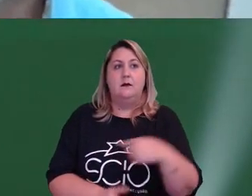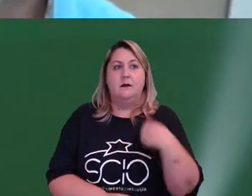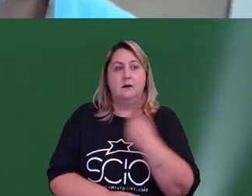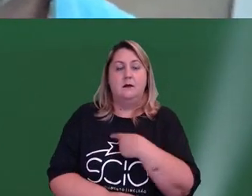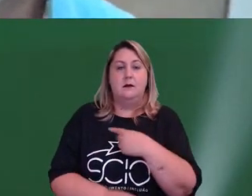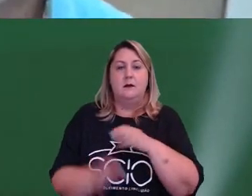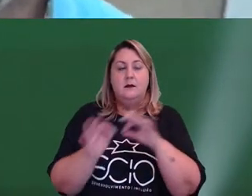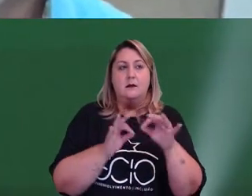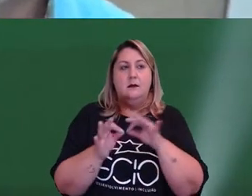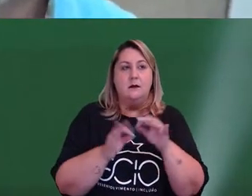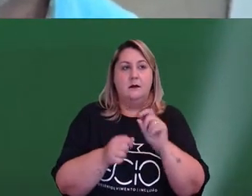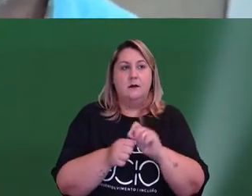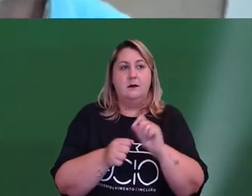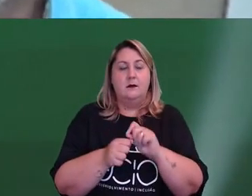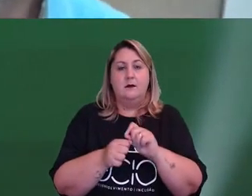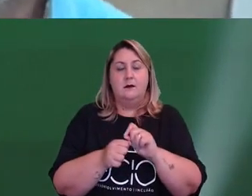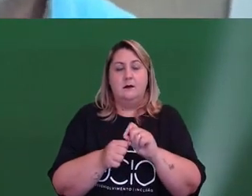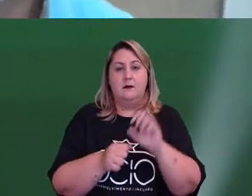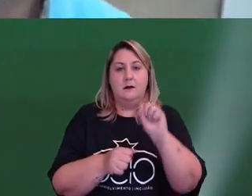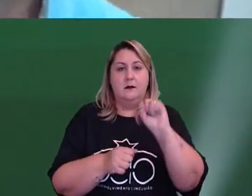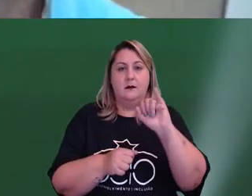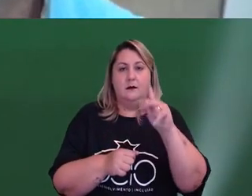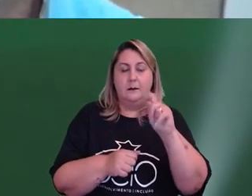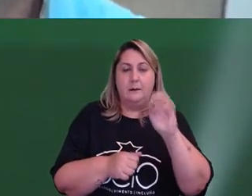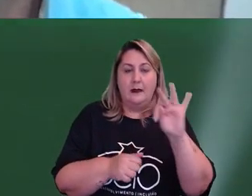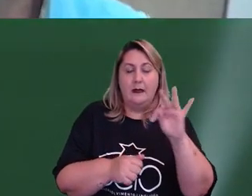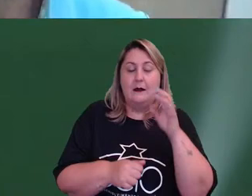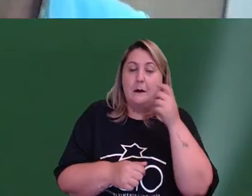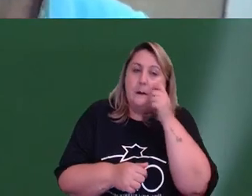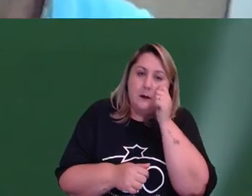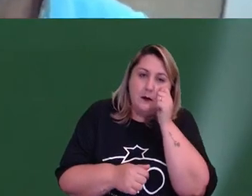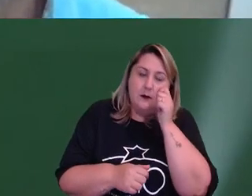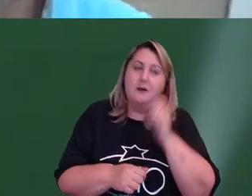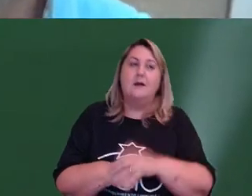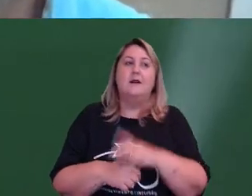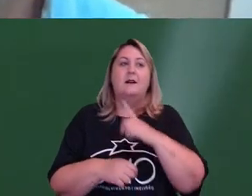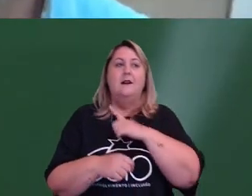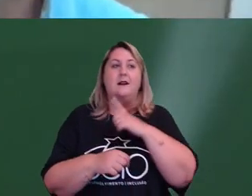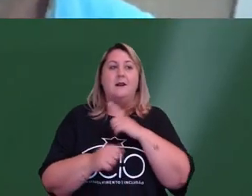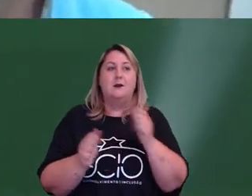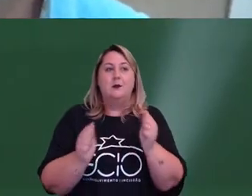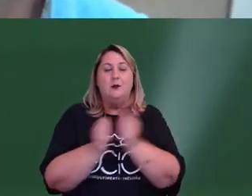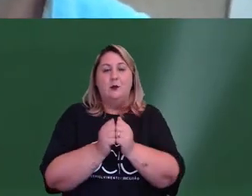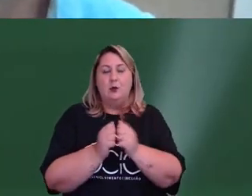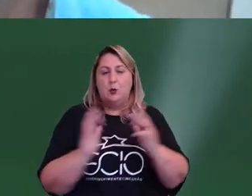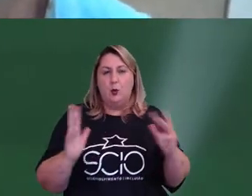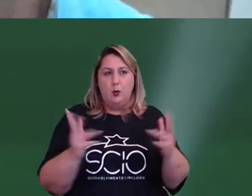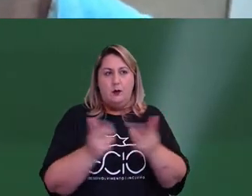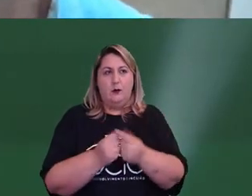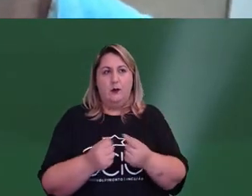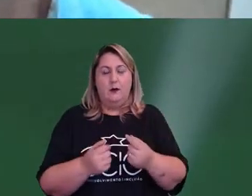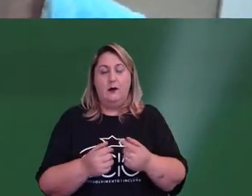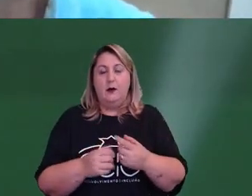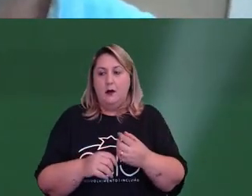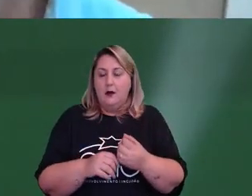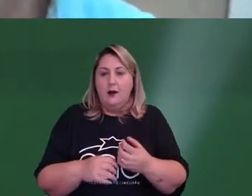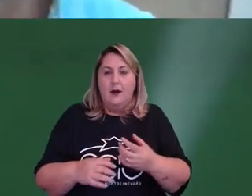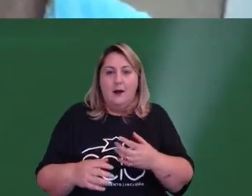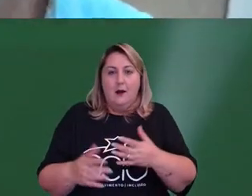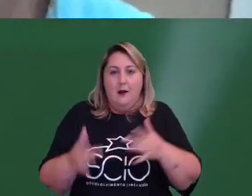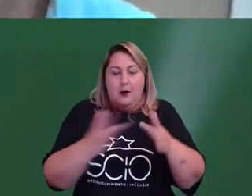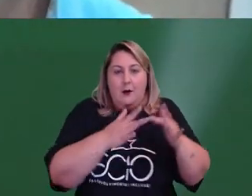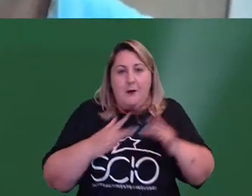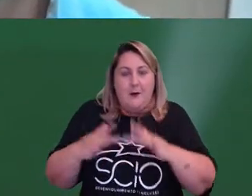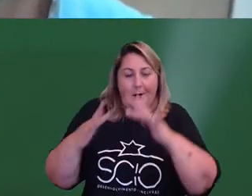sempre planejado fazer esse empate presencial e estar com todo mundo próximo, o calor humano é